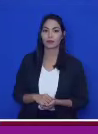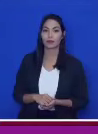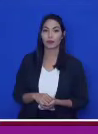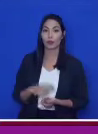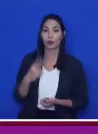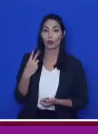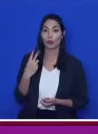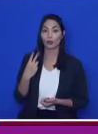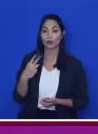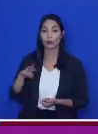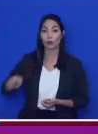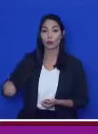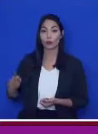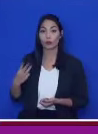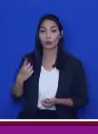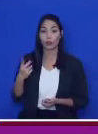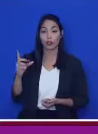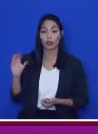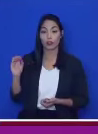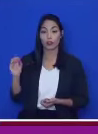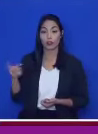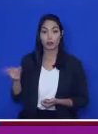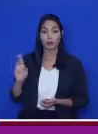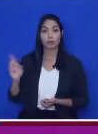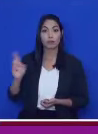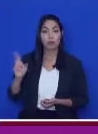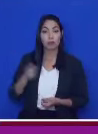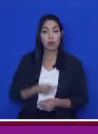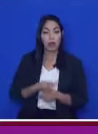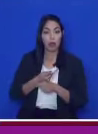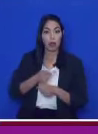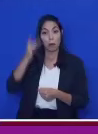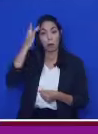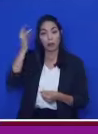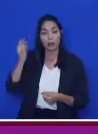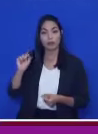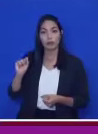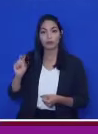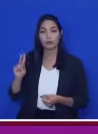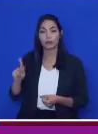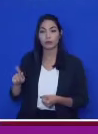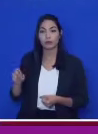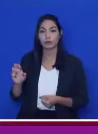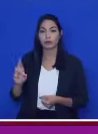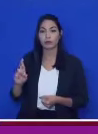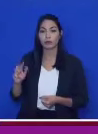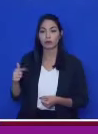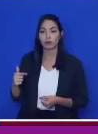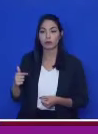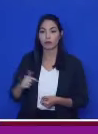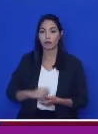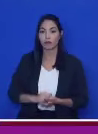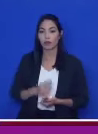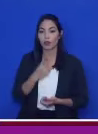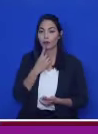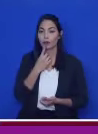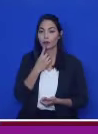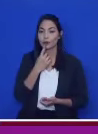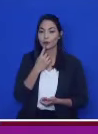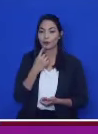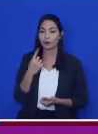2 milhões e 100 é o prêmio estimado amanhã no Super 7. Aposte, boa sorte. Bola vermelha número